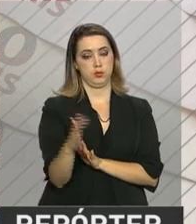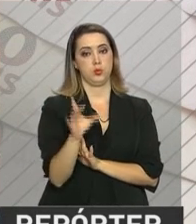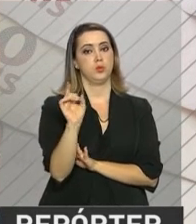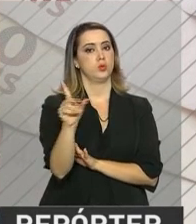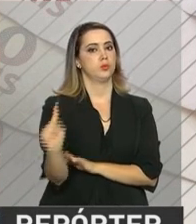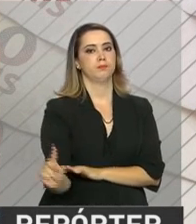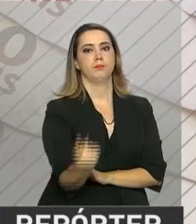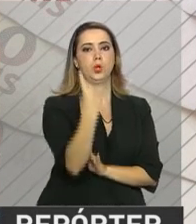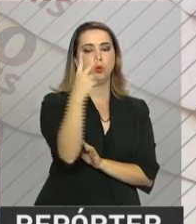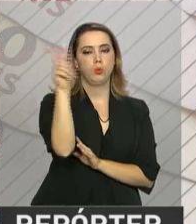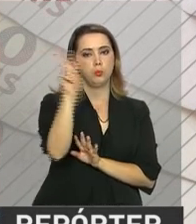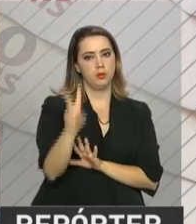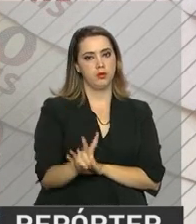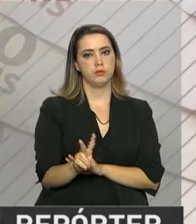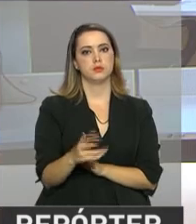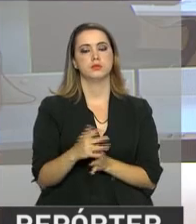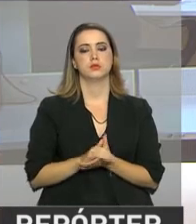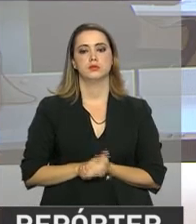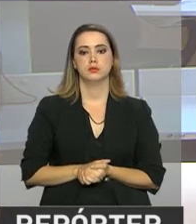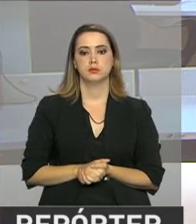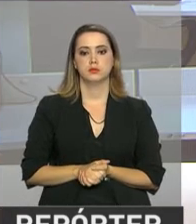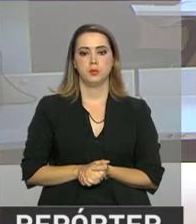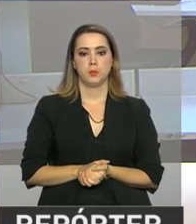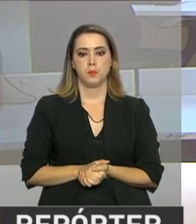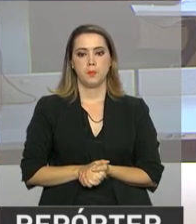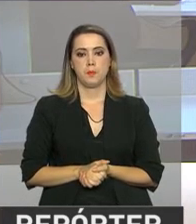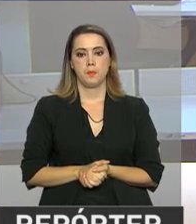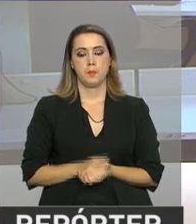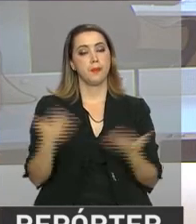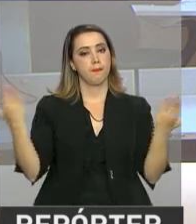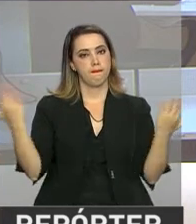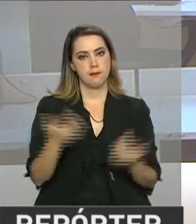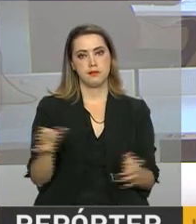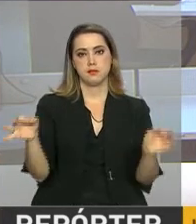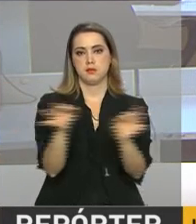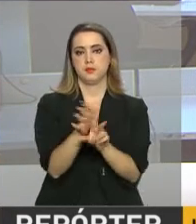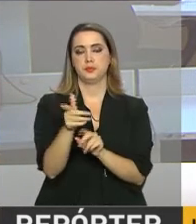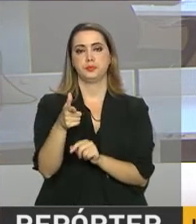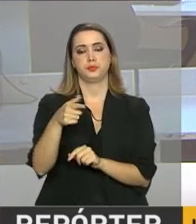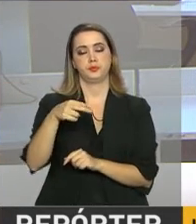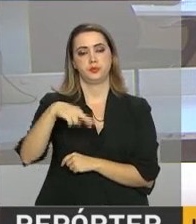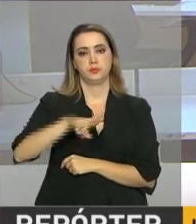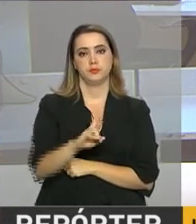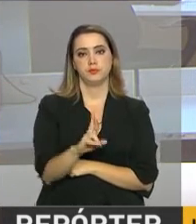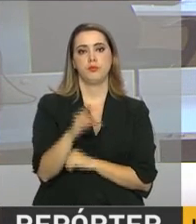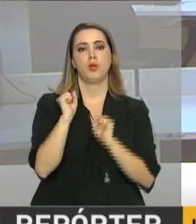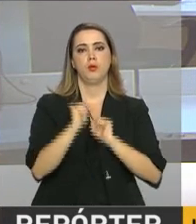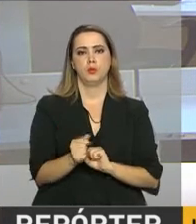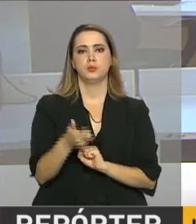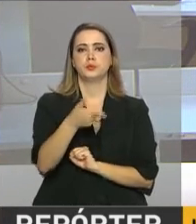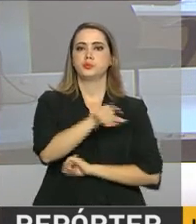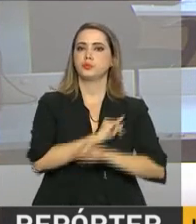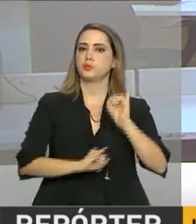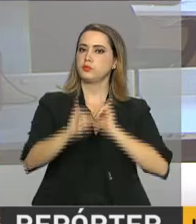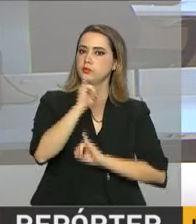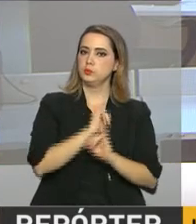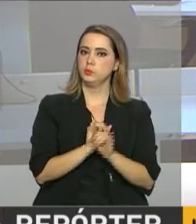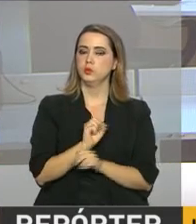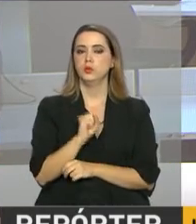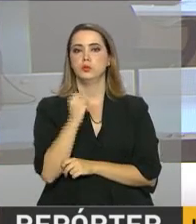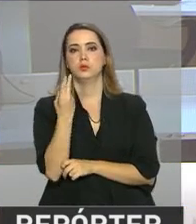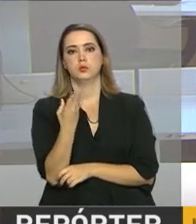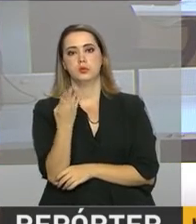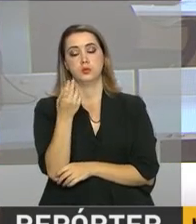uma vez em cada mandato e assim termina esta edição do repórter nbr podemos voltar a qualquer momento com outras